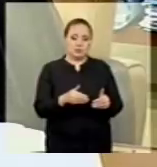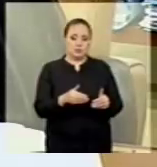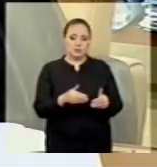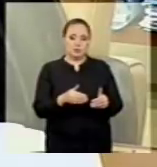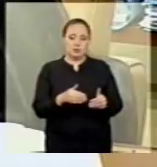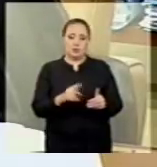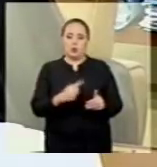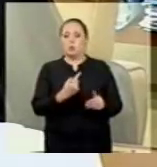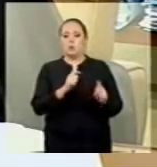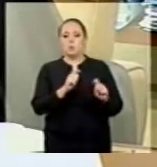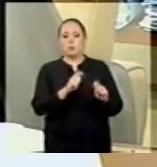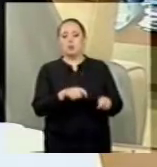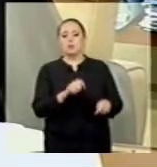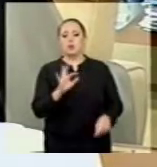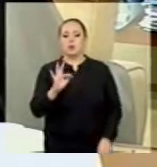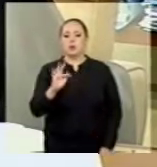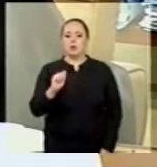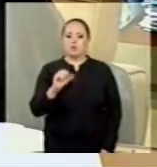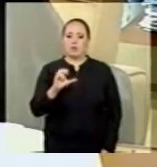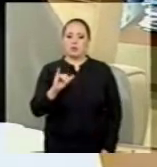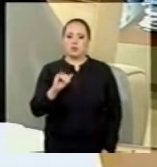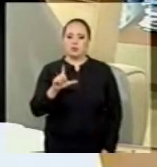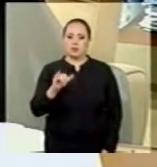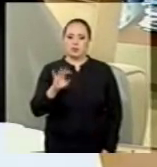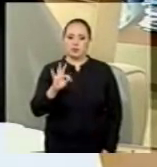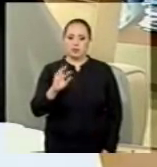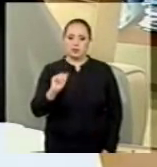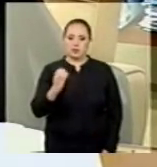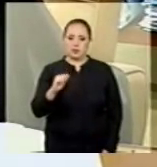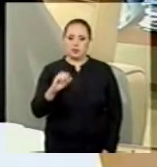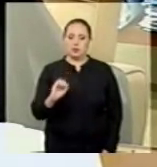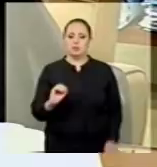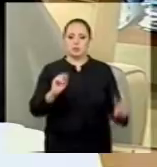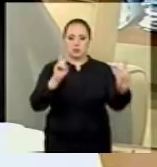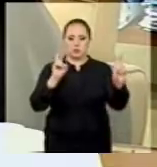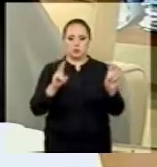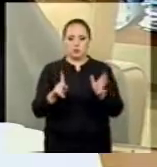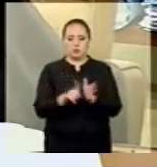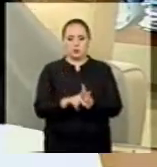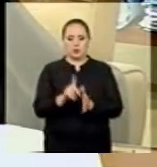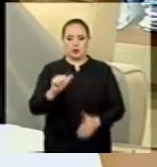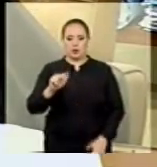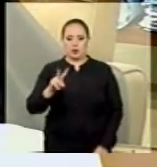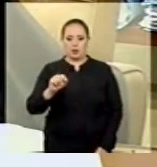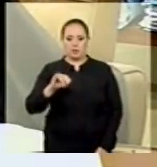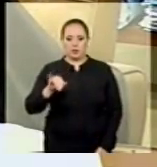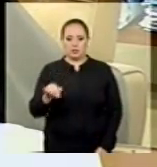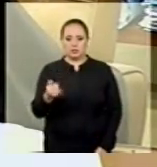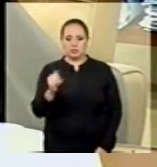possível, um possível facilitamento, uma possível facilitação no trato dos temas da Lava Jato associados